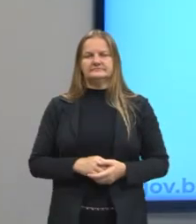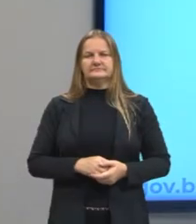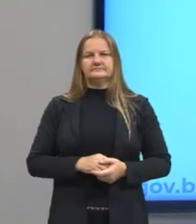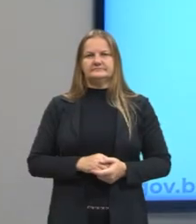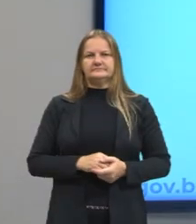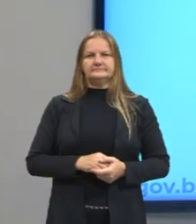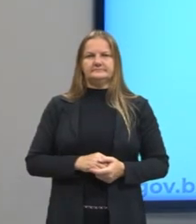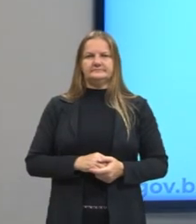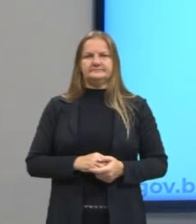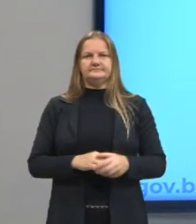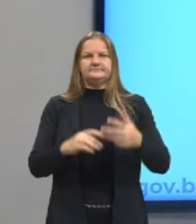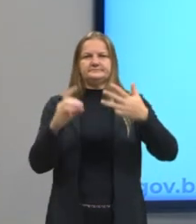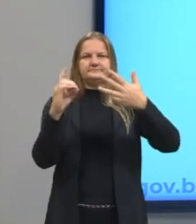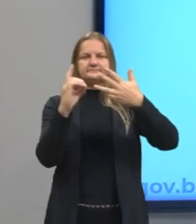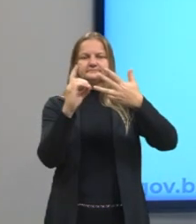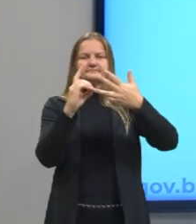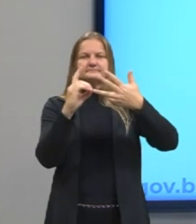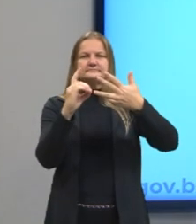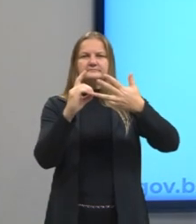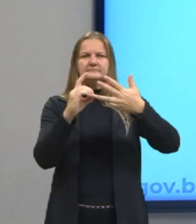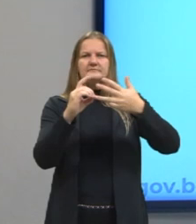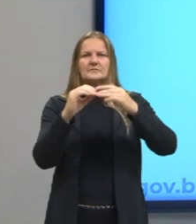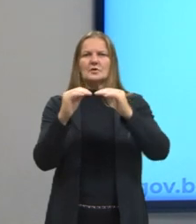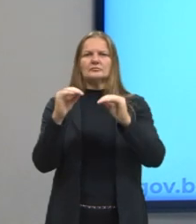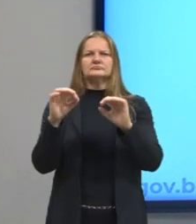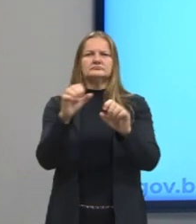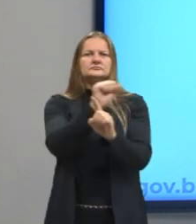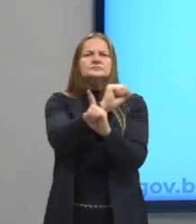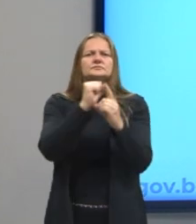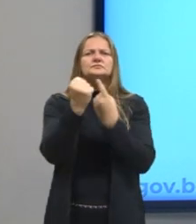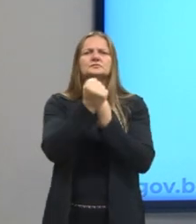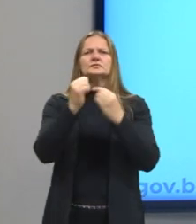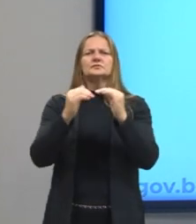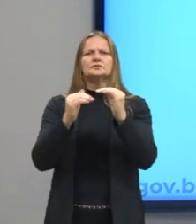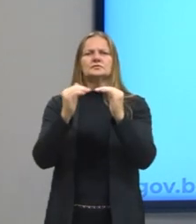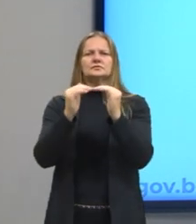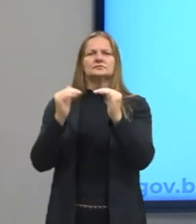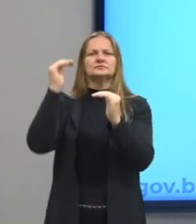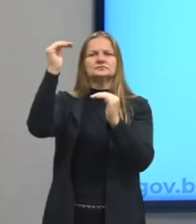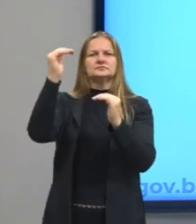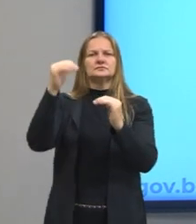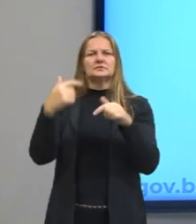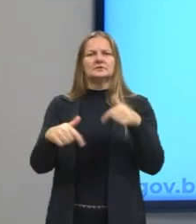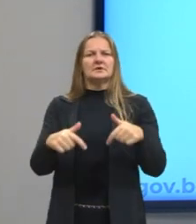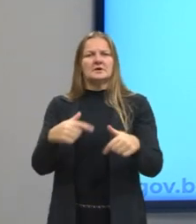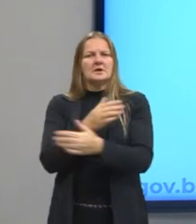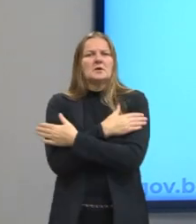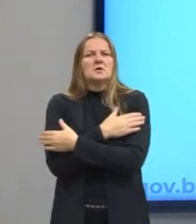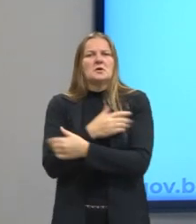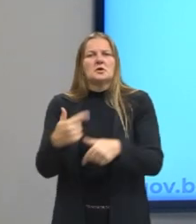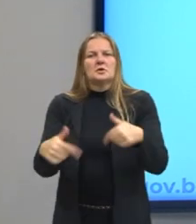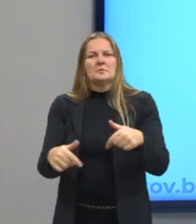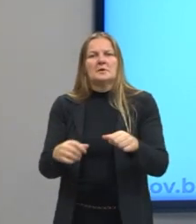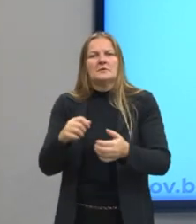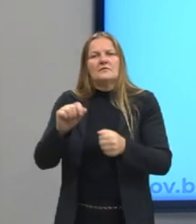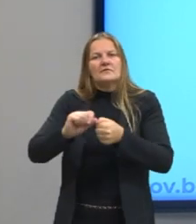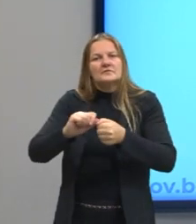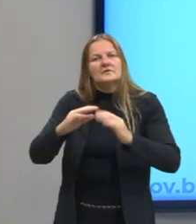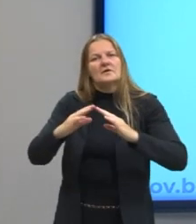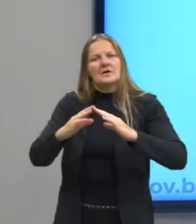domésticas B quem levanta social das mulheres que possuem empregados para realizar as tarefas